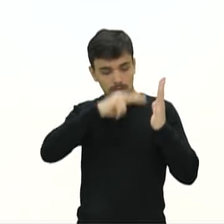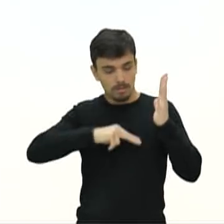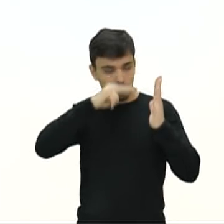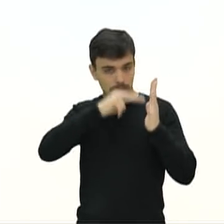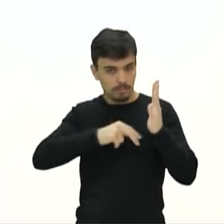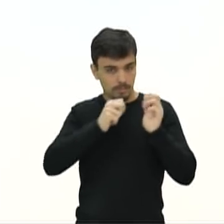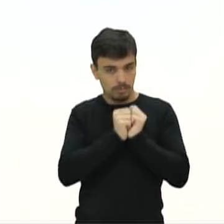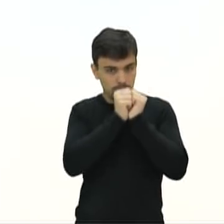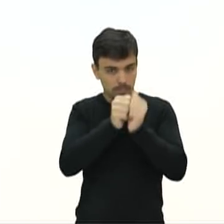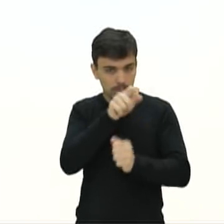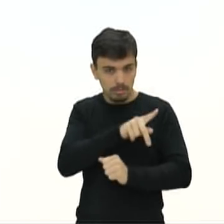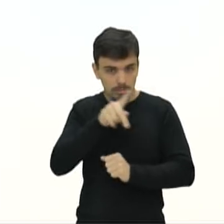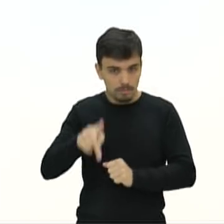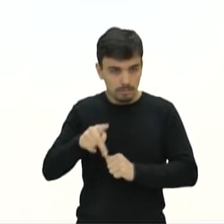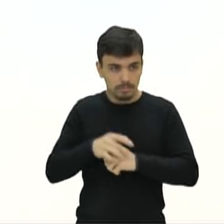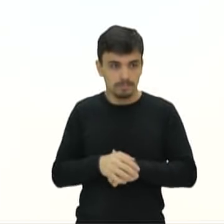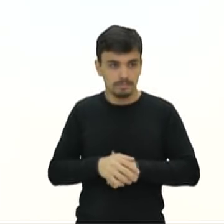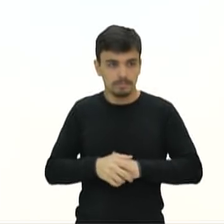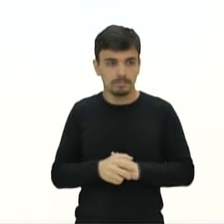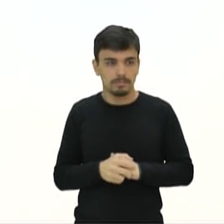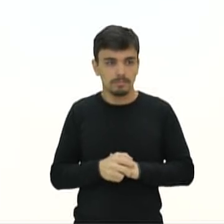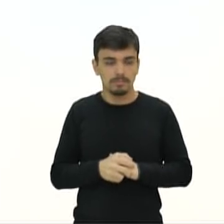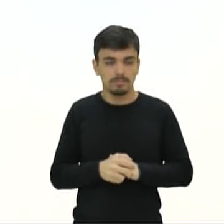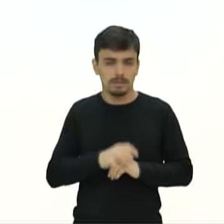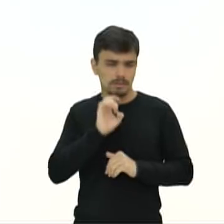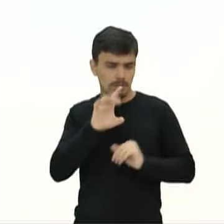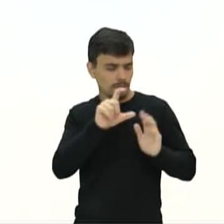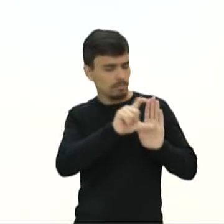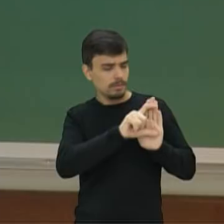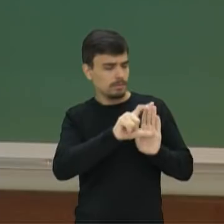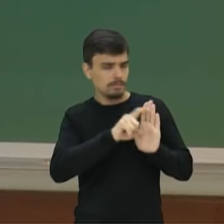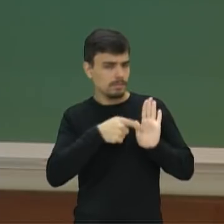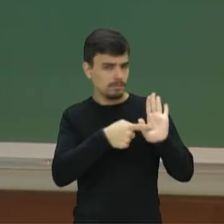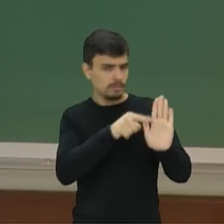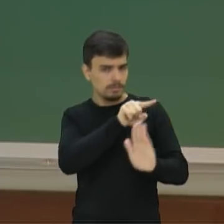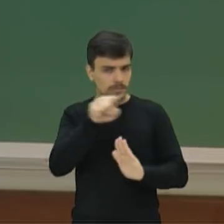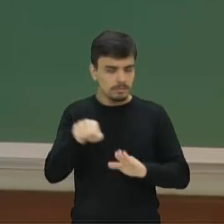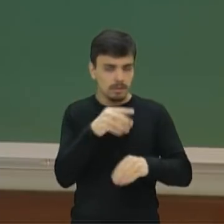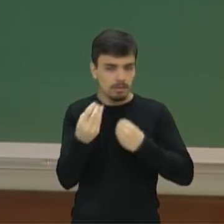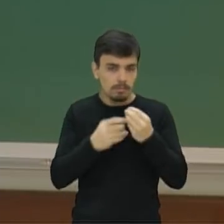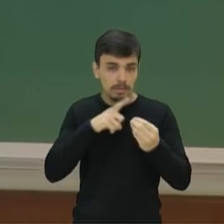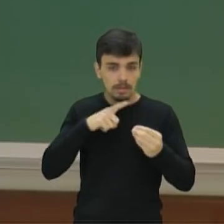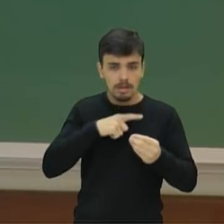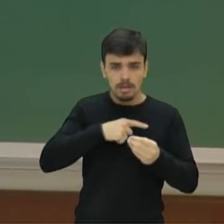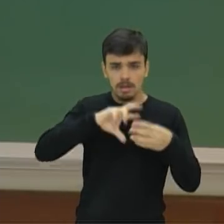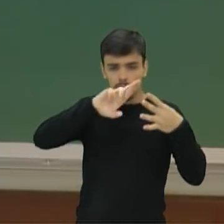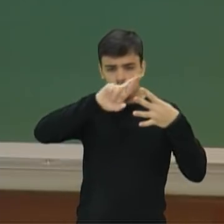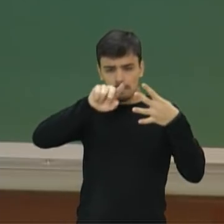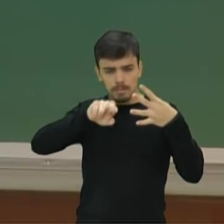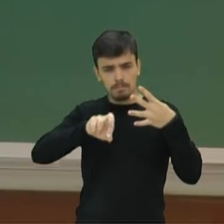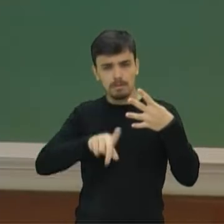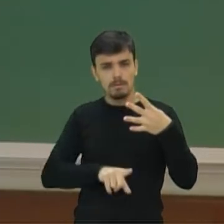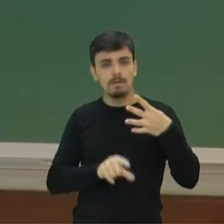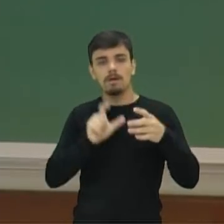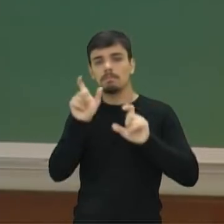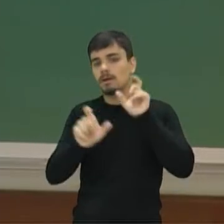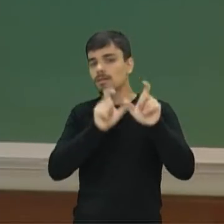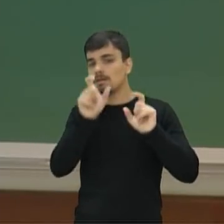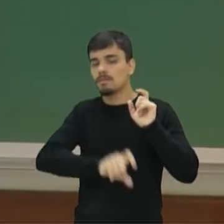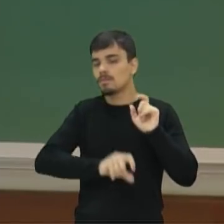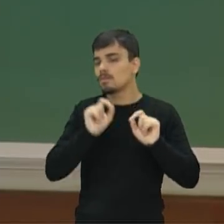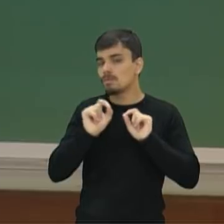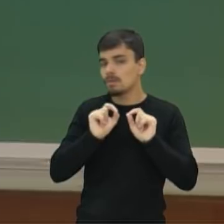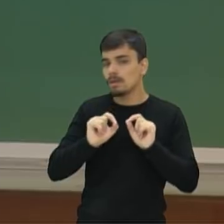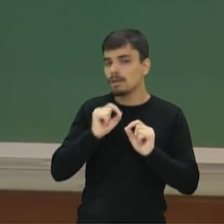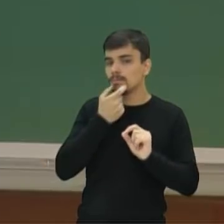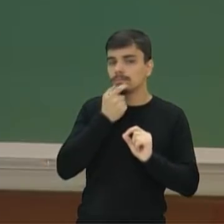casa é high-tech. E a música continua, peguei só um pedacinho dela. Então, eu tenho aqui várias palavrinhas estrangeiras, certo?